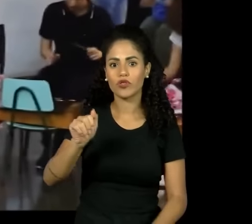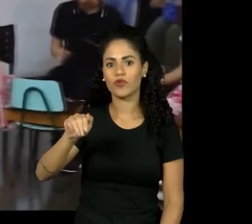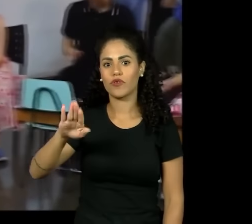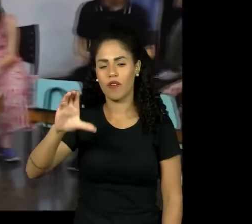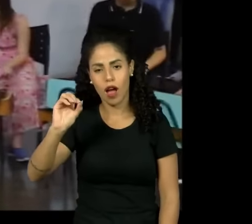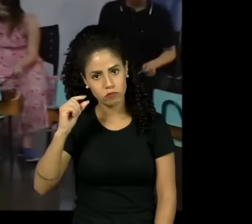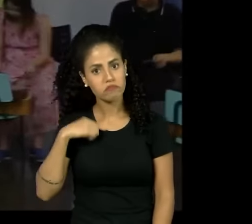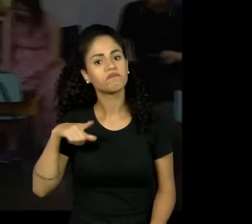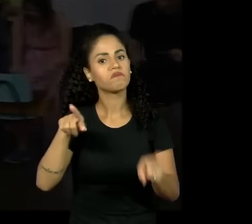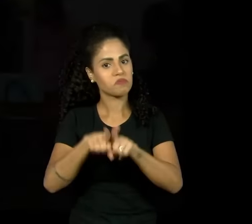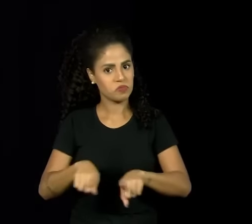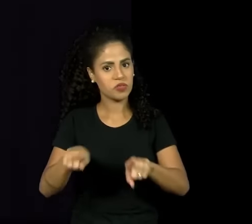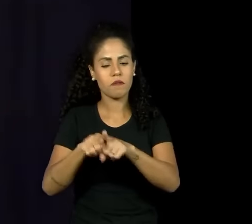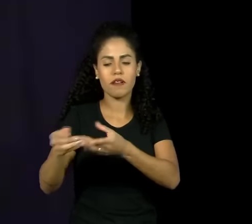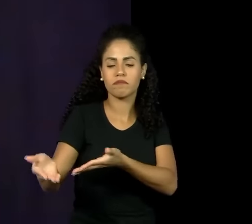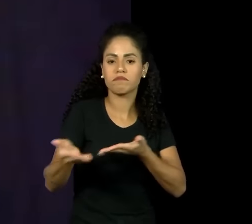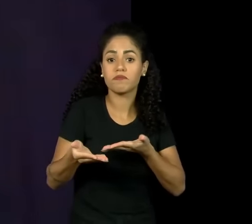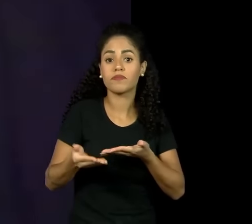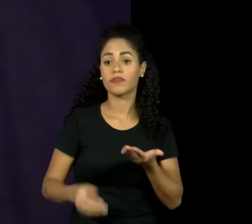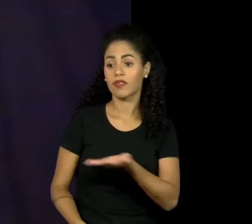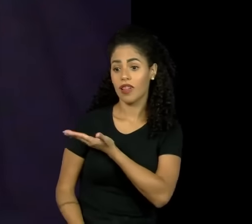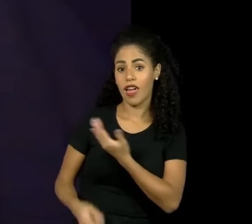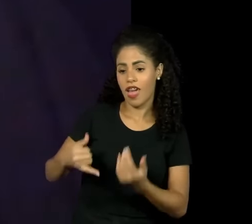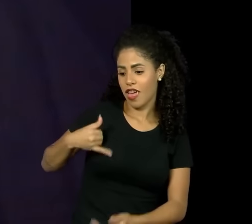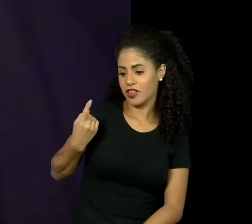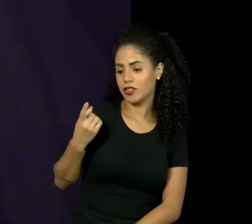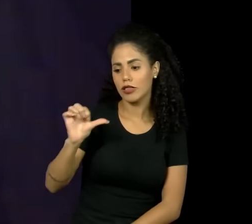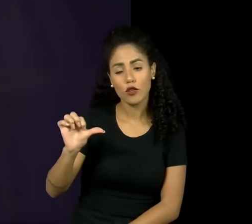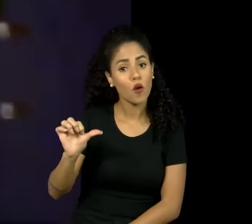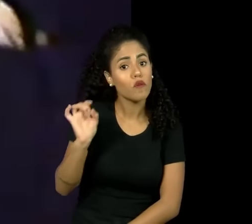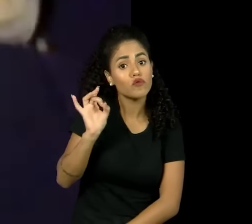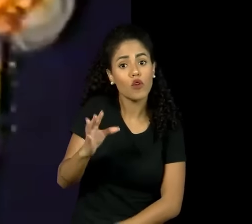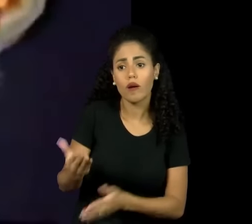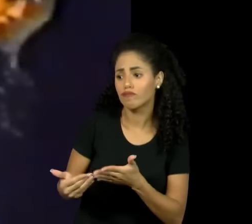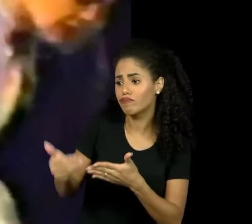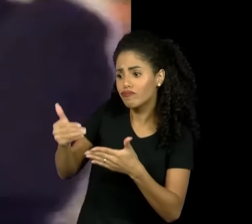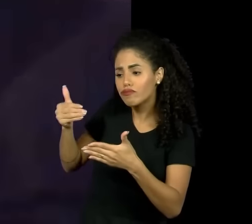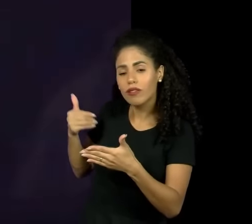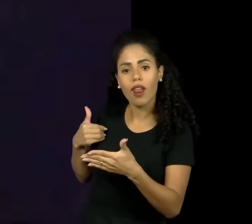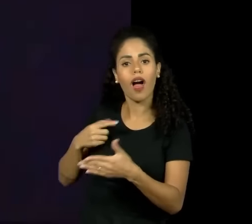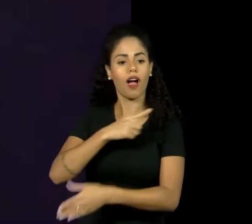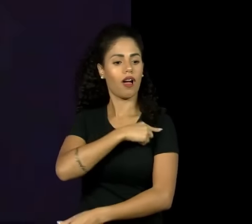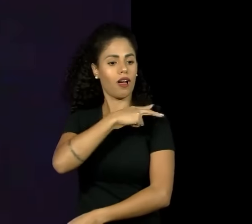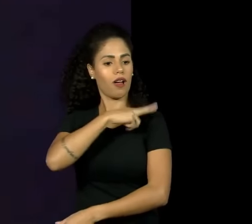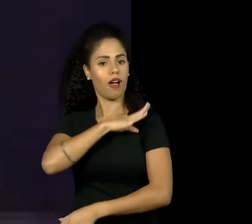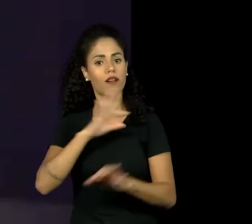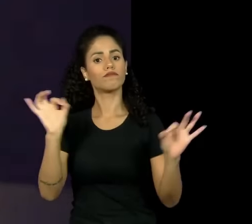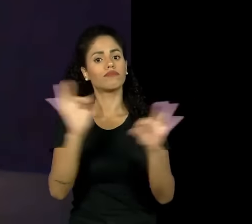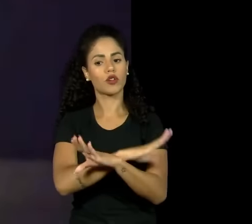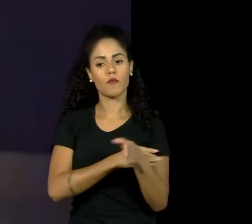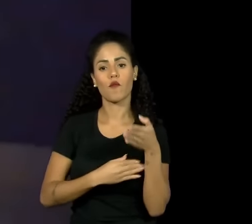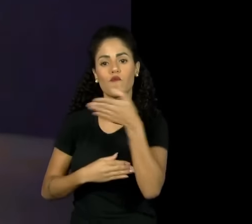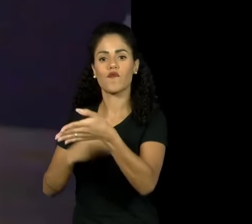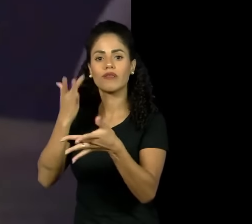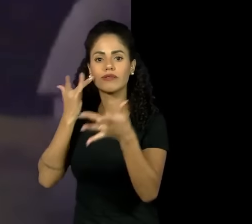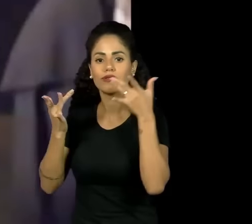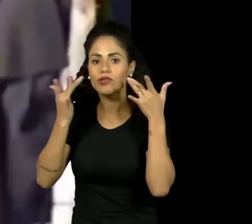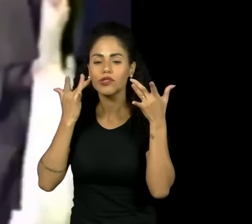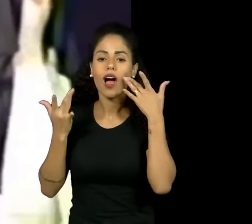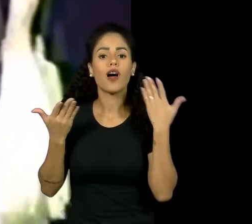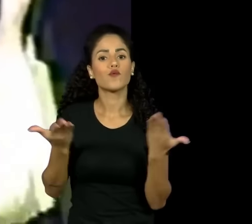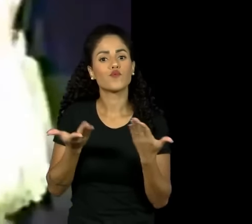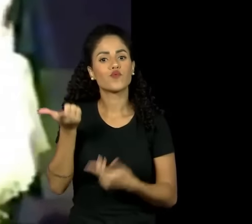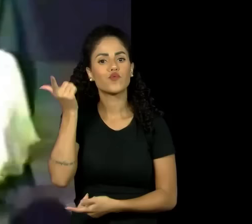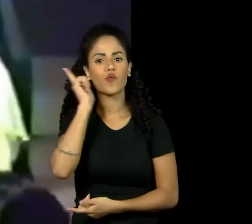Fábio Assunção Fábio tinha apenas 19 anos quando saiu da escola para conquistar o grande público e dezenas de